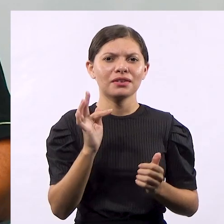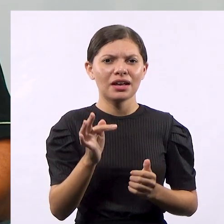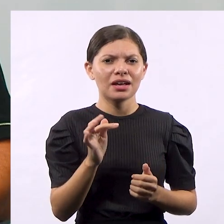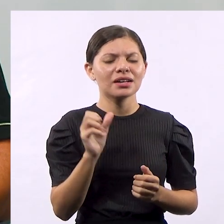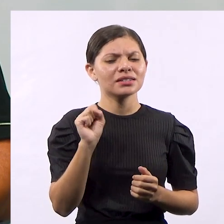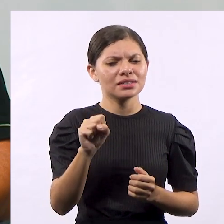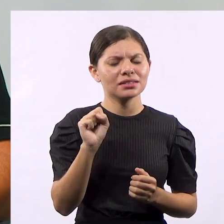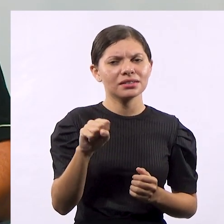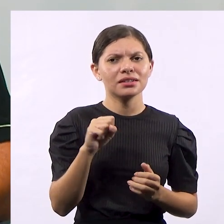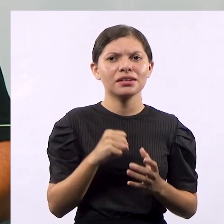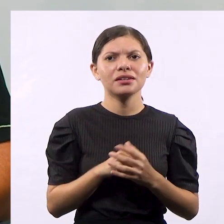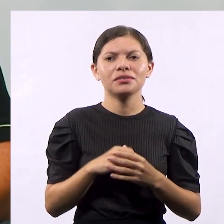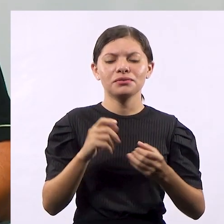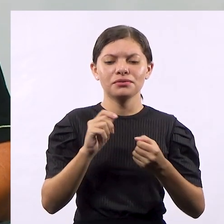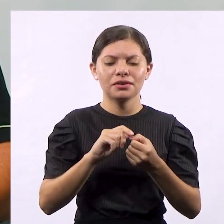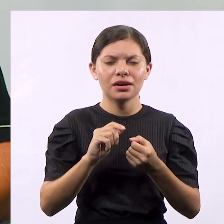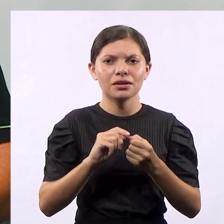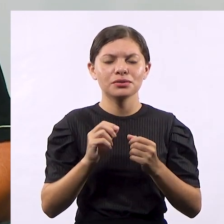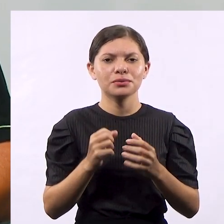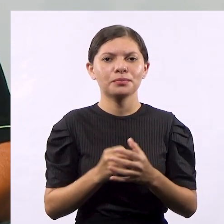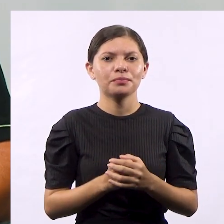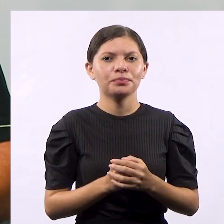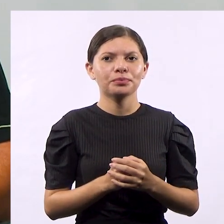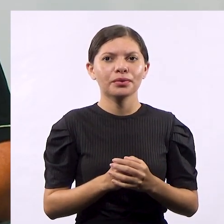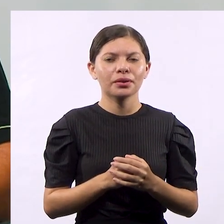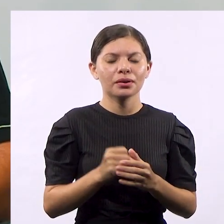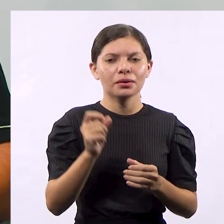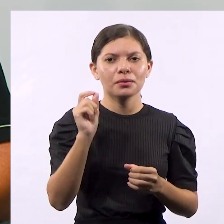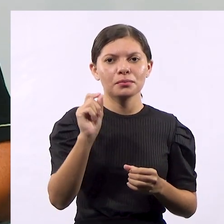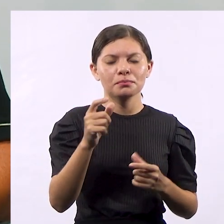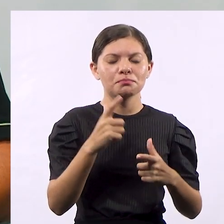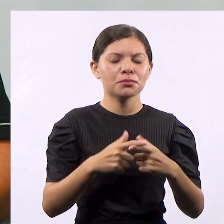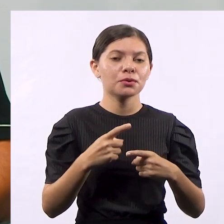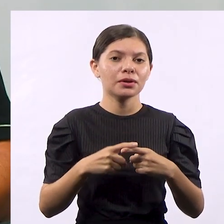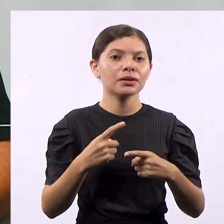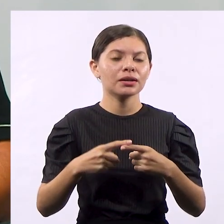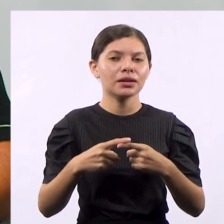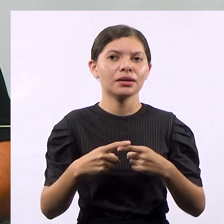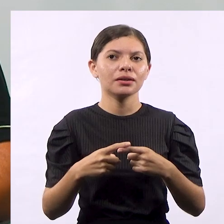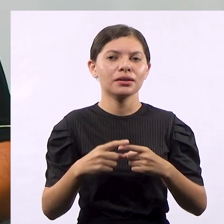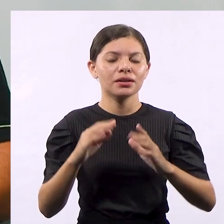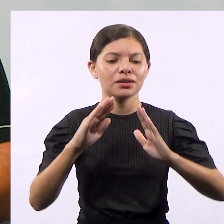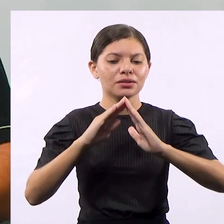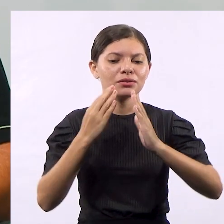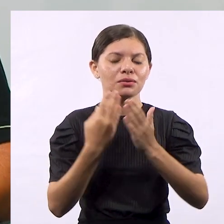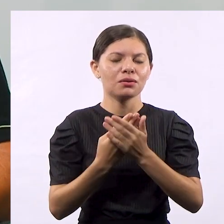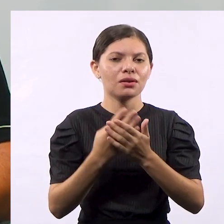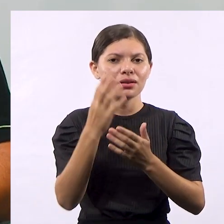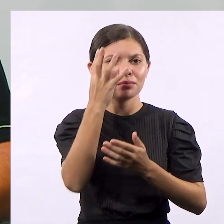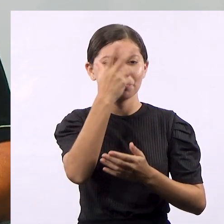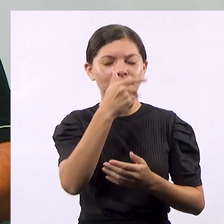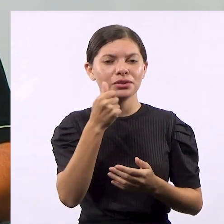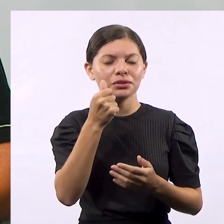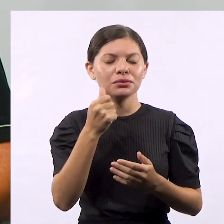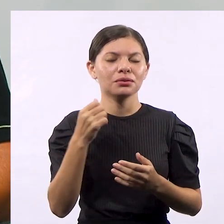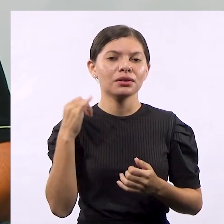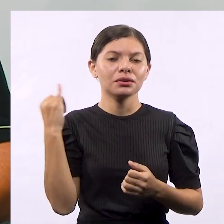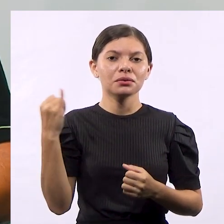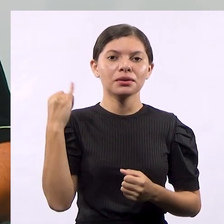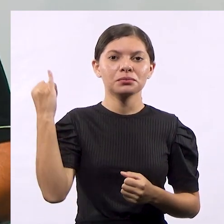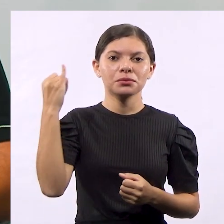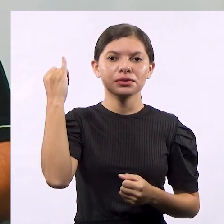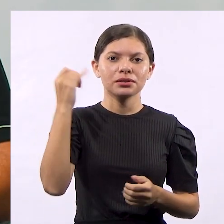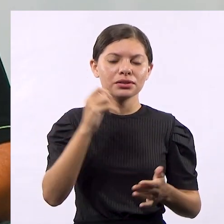dizer que realiza a inclusão, ele sempre vai dizer que realiza aquilo, porque a escola é o seu filho mais bonito, né? Então, é importante no trato